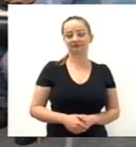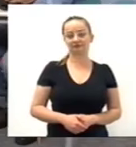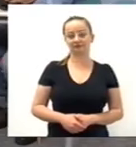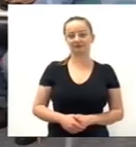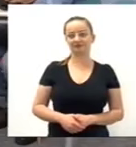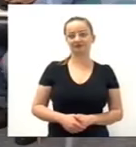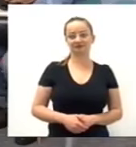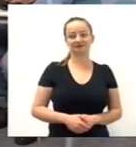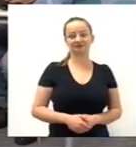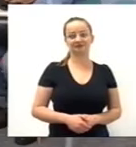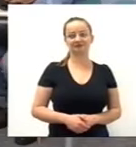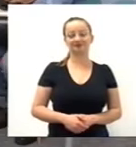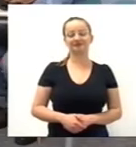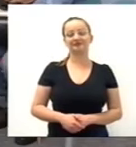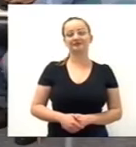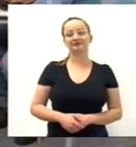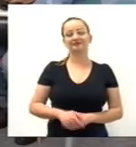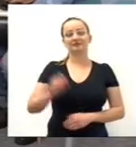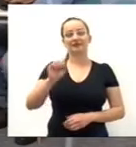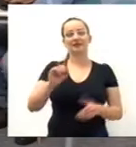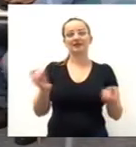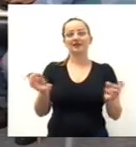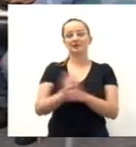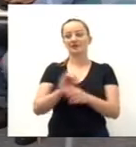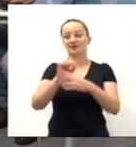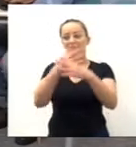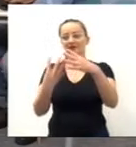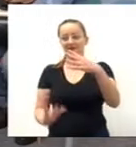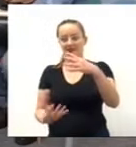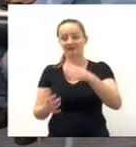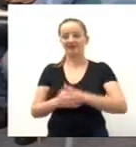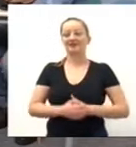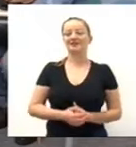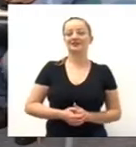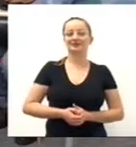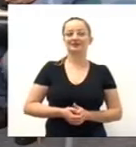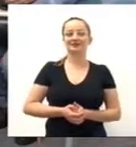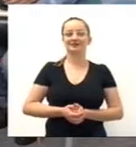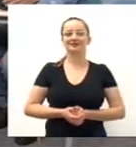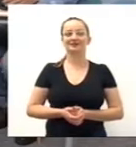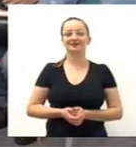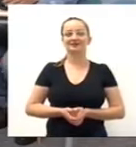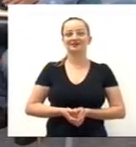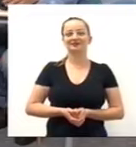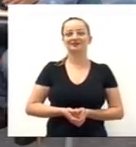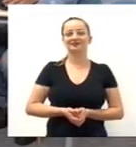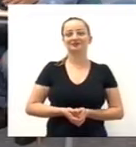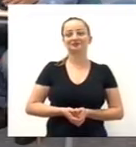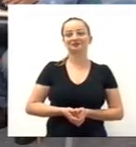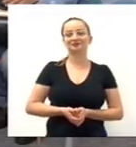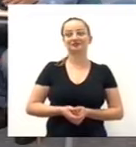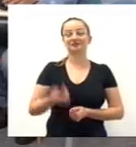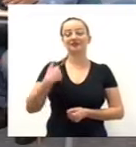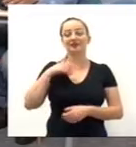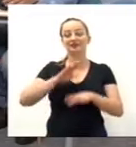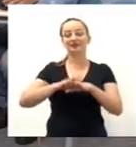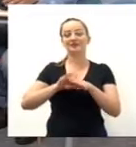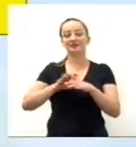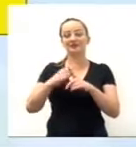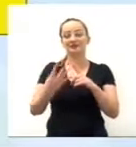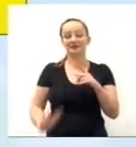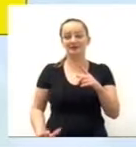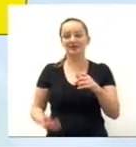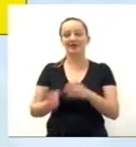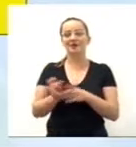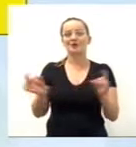De 30, 45 e 60 graus. Então, vou colocar aqui para vocês verem a tabela